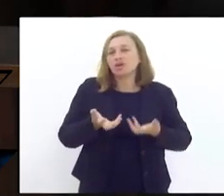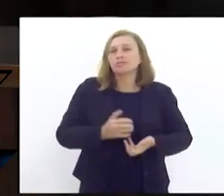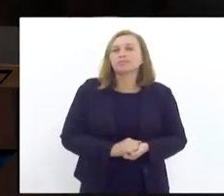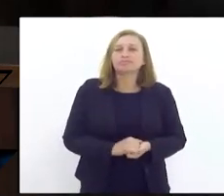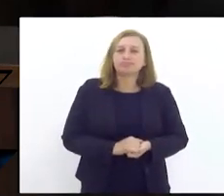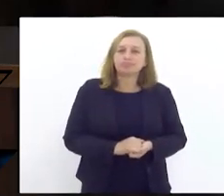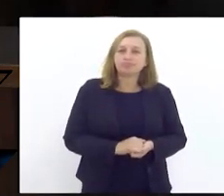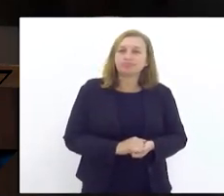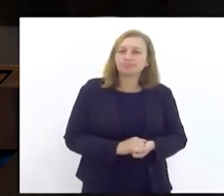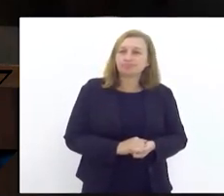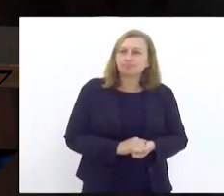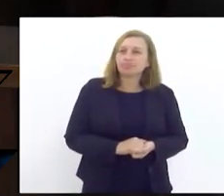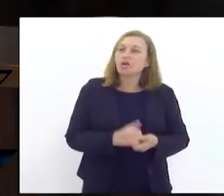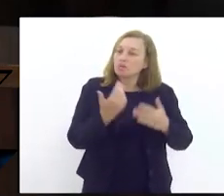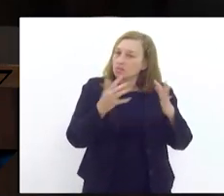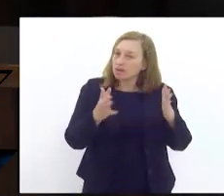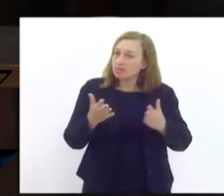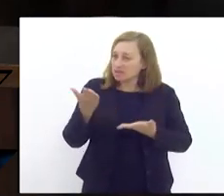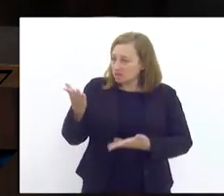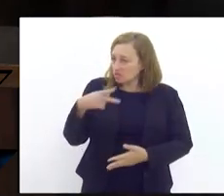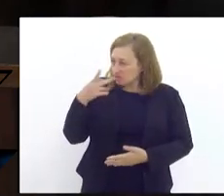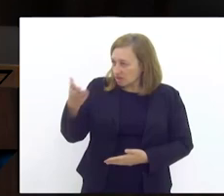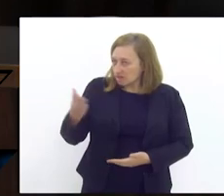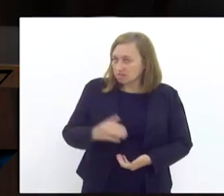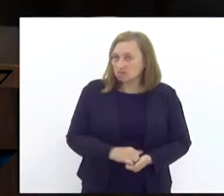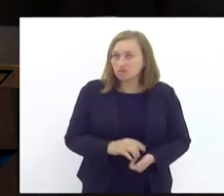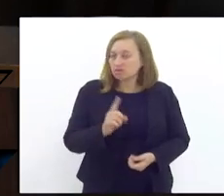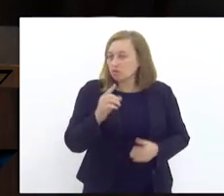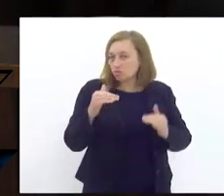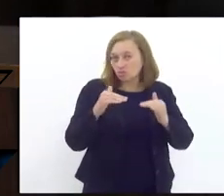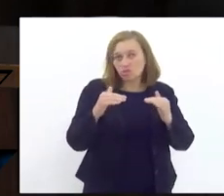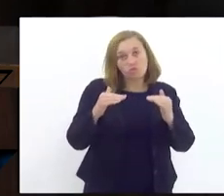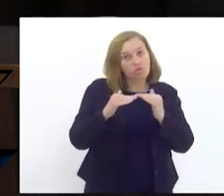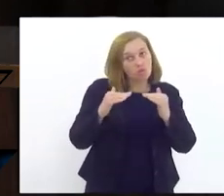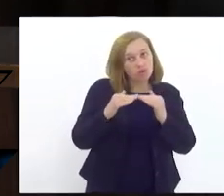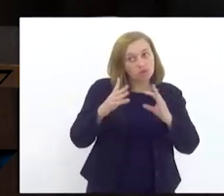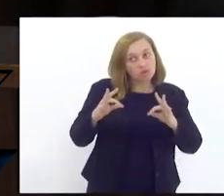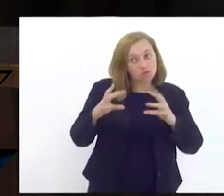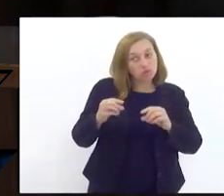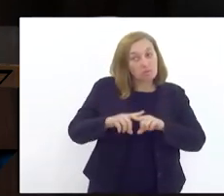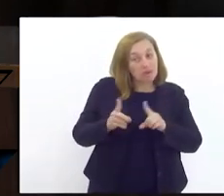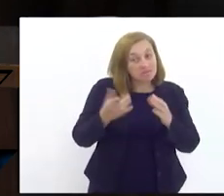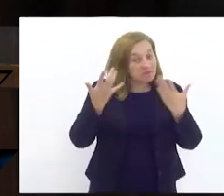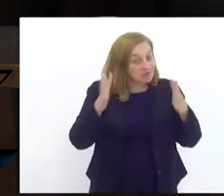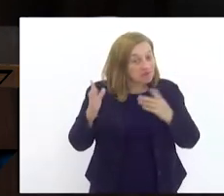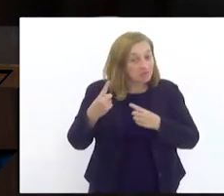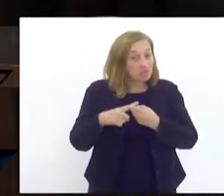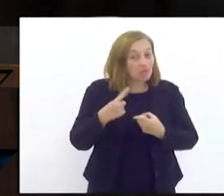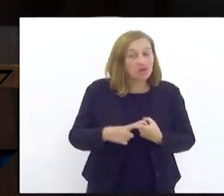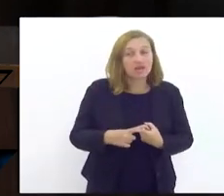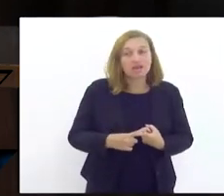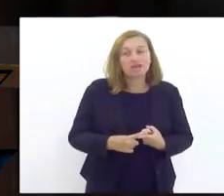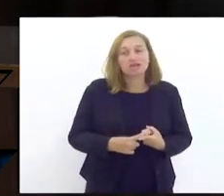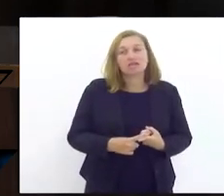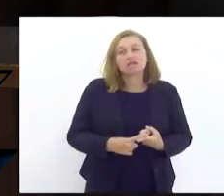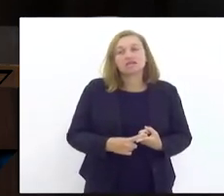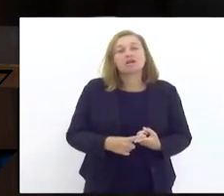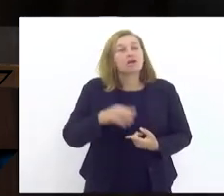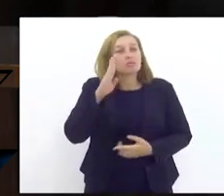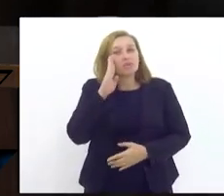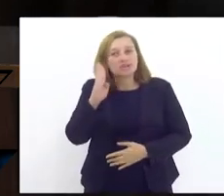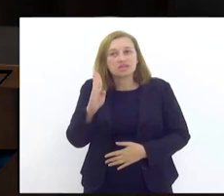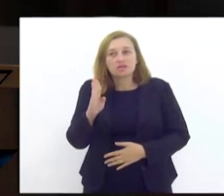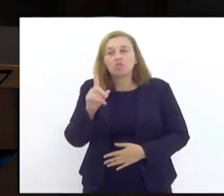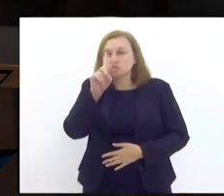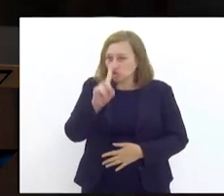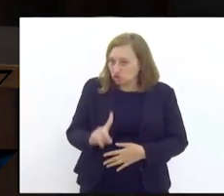certa medida saudar o seu discurso né não concordando com ele mas saudá-lo porque há uma coisa que é fundamental